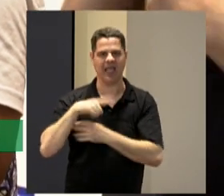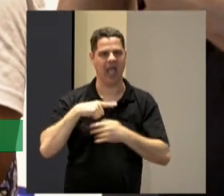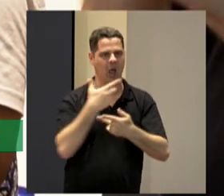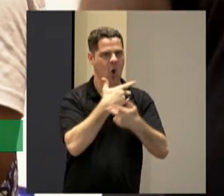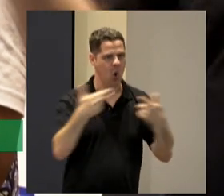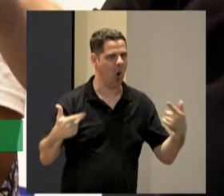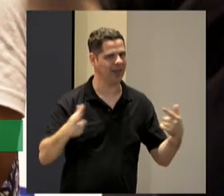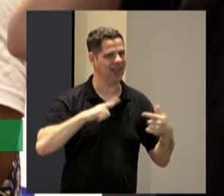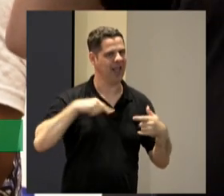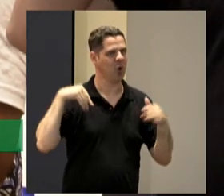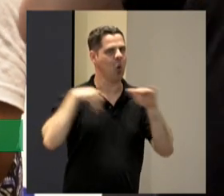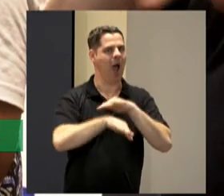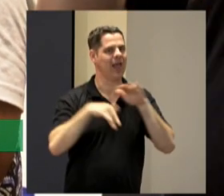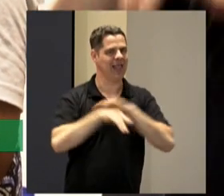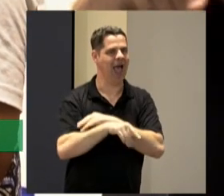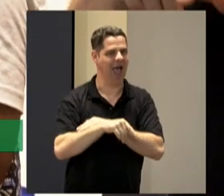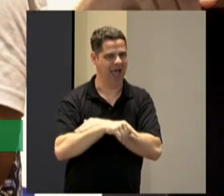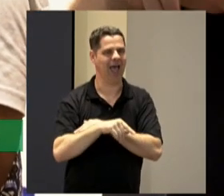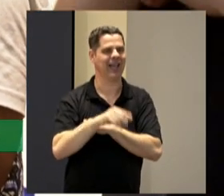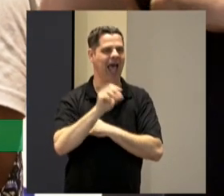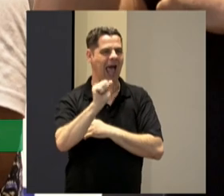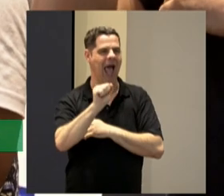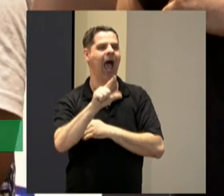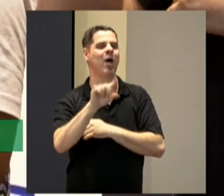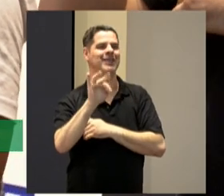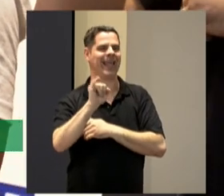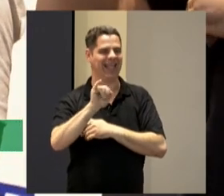Tem tanta coisa, diz ela.